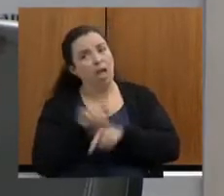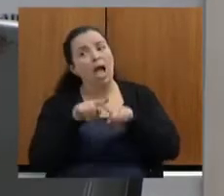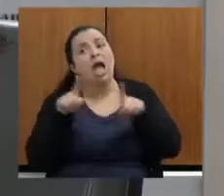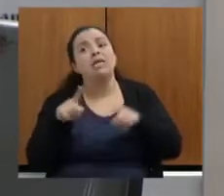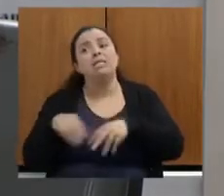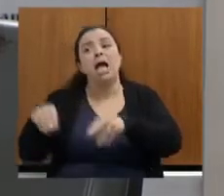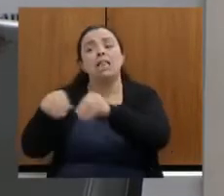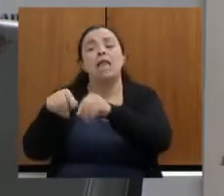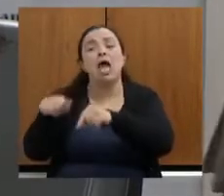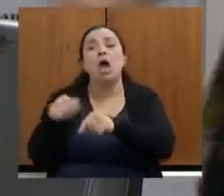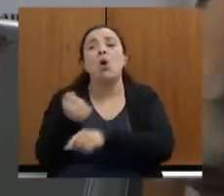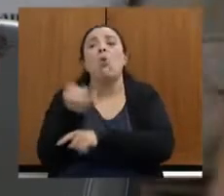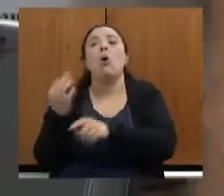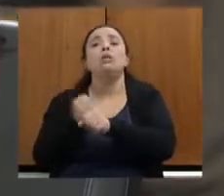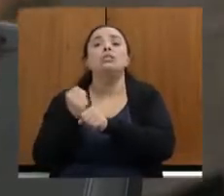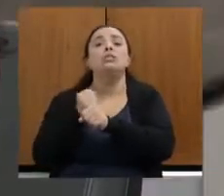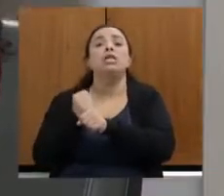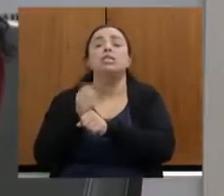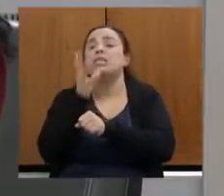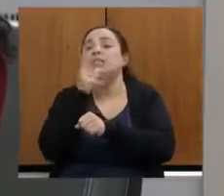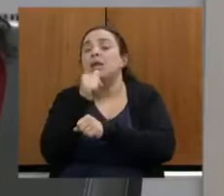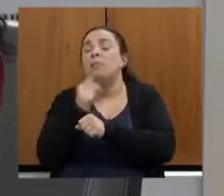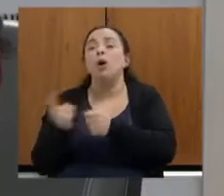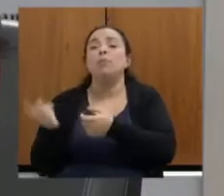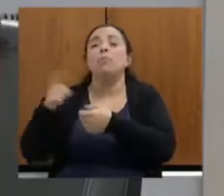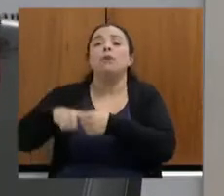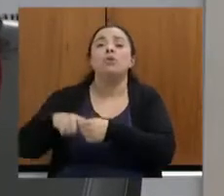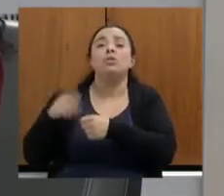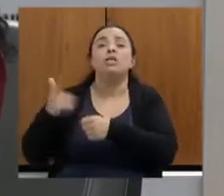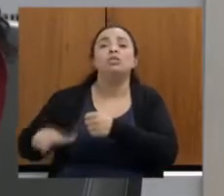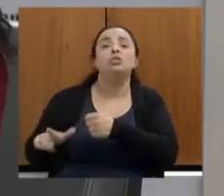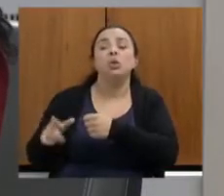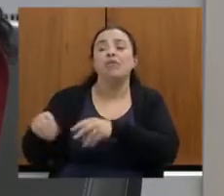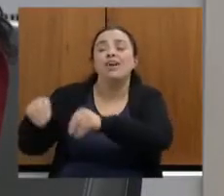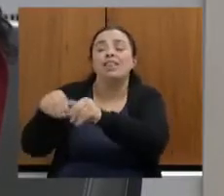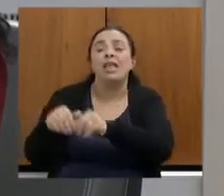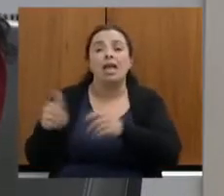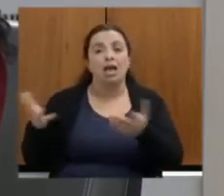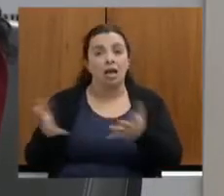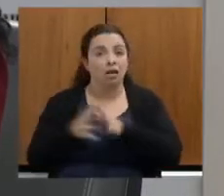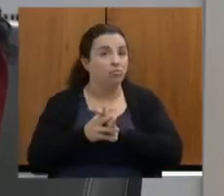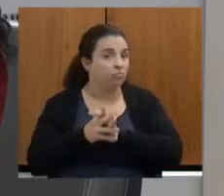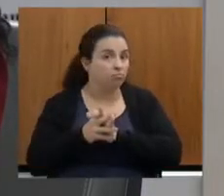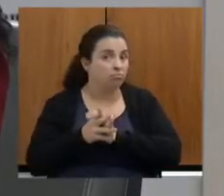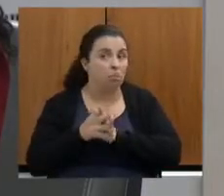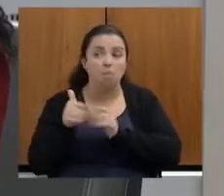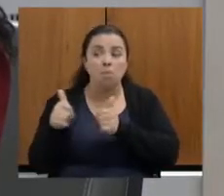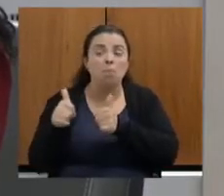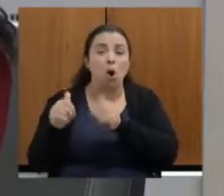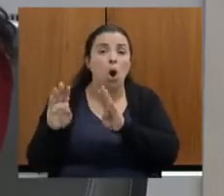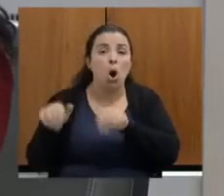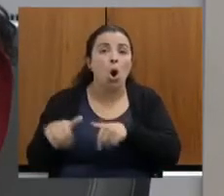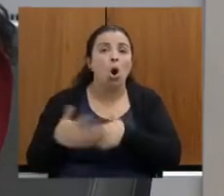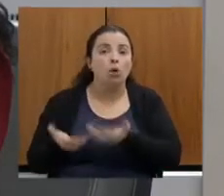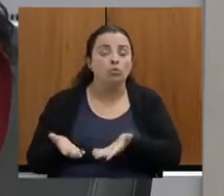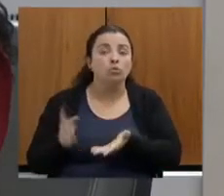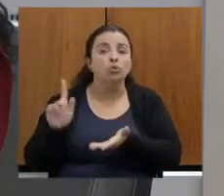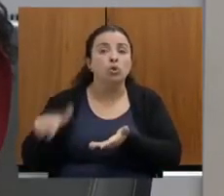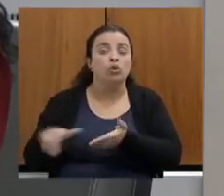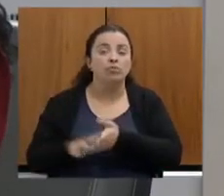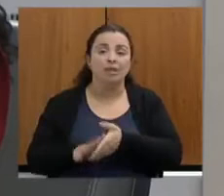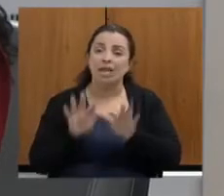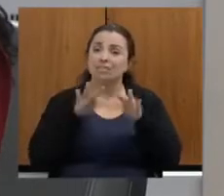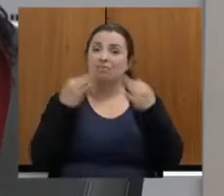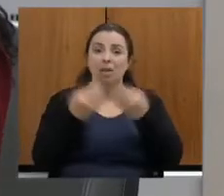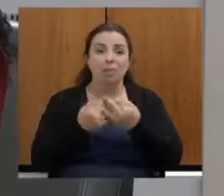para ser a terra que era e infelizmente as famílias estão morrendo adoecendo porque não tem outro modo